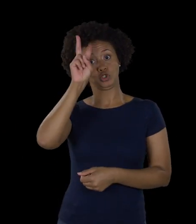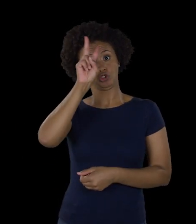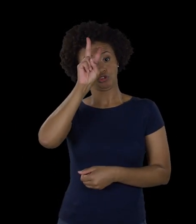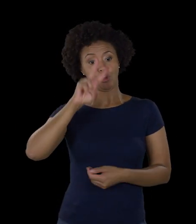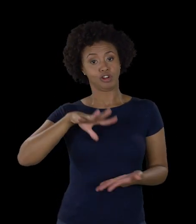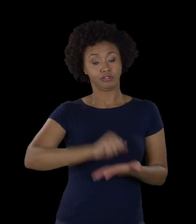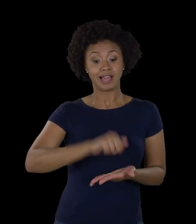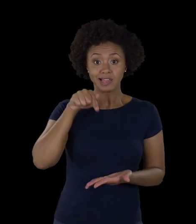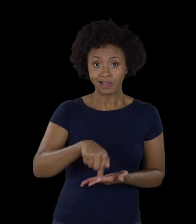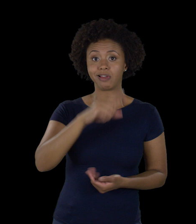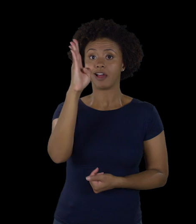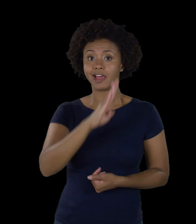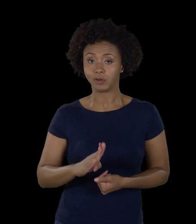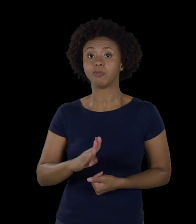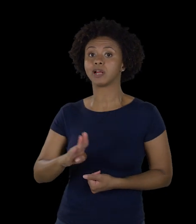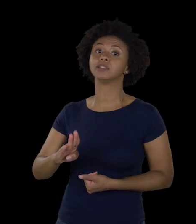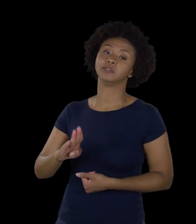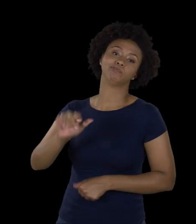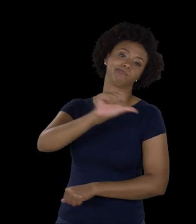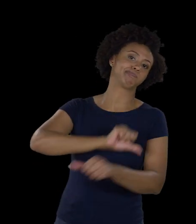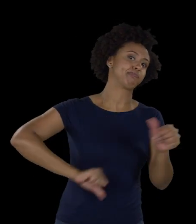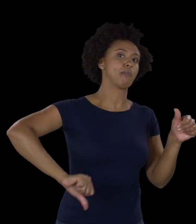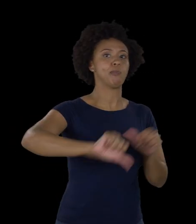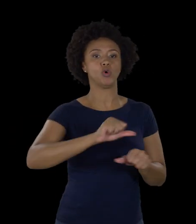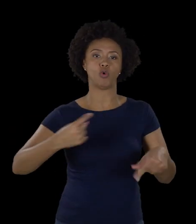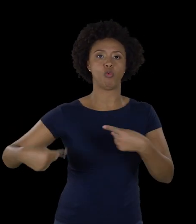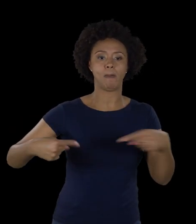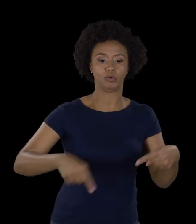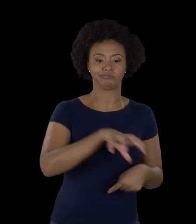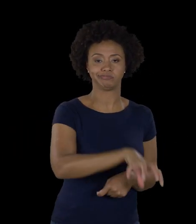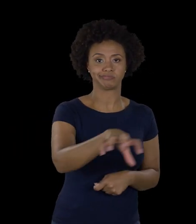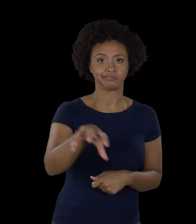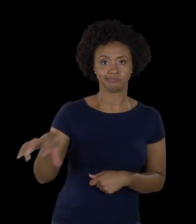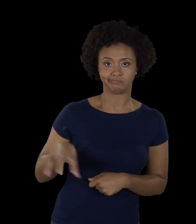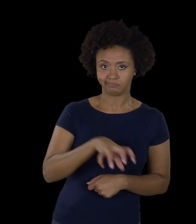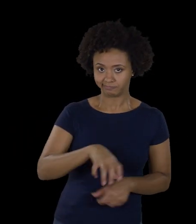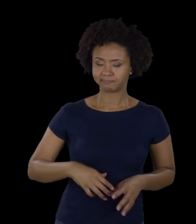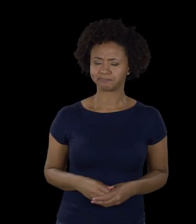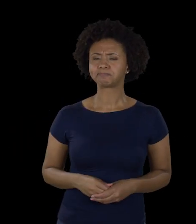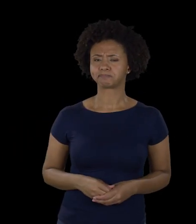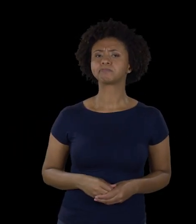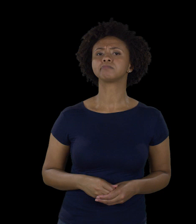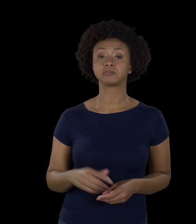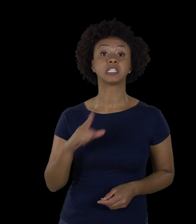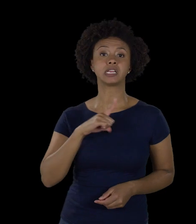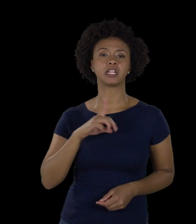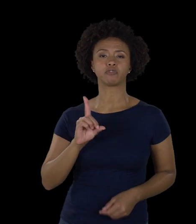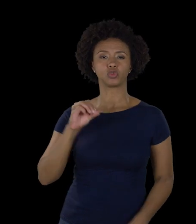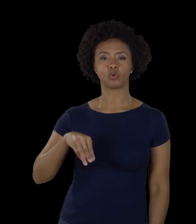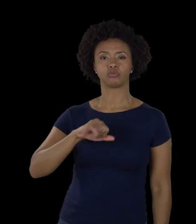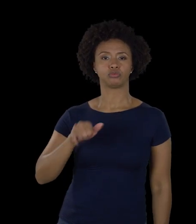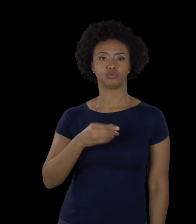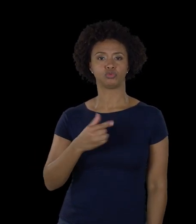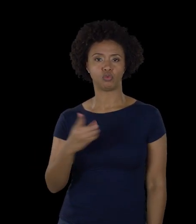mudar toda a geopolítica da colônia. Entre outras mudanças importantes, Dom João